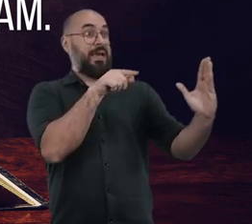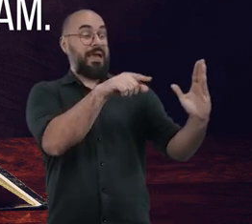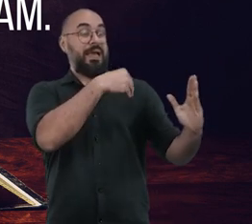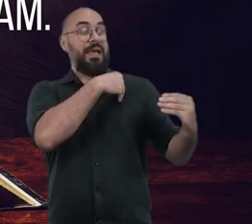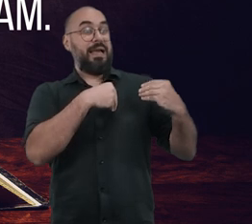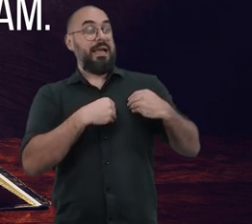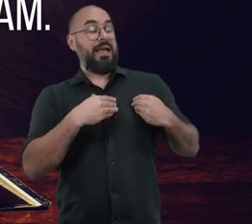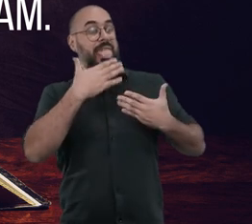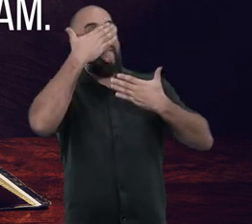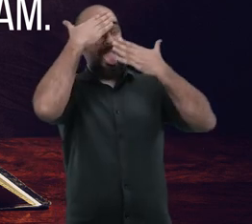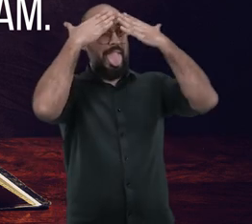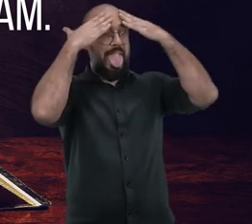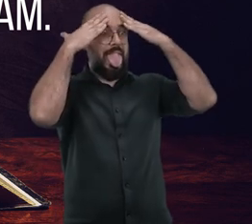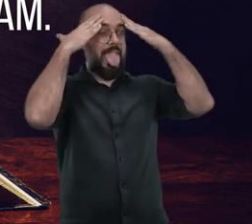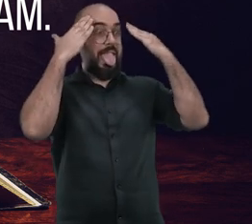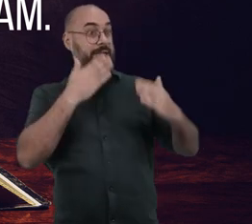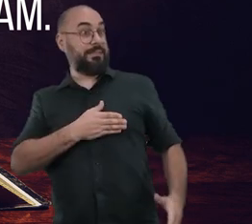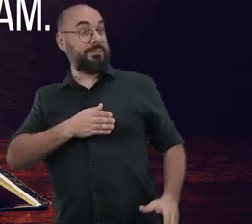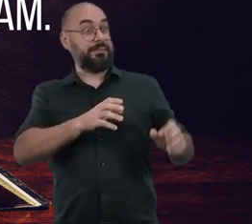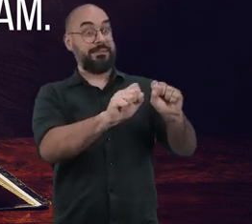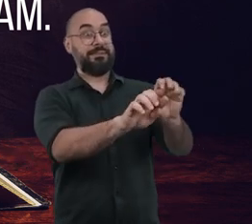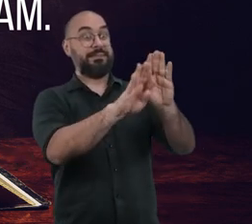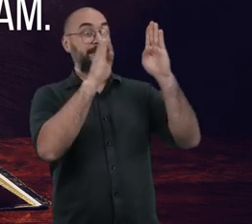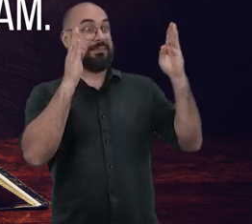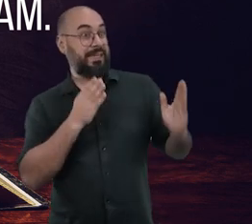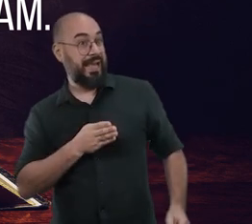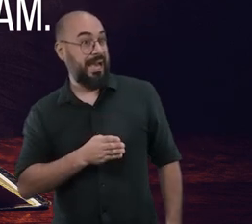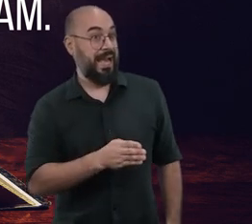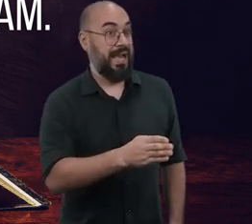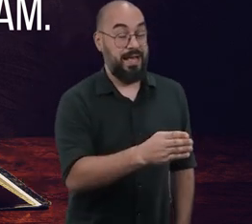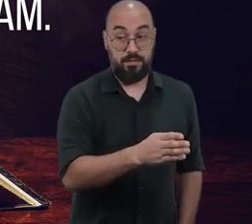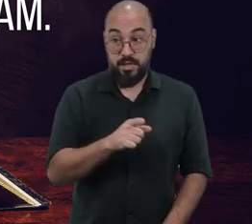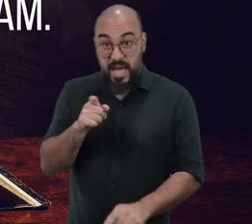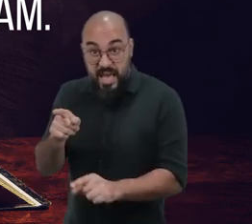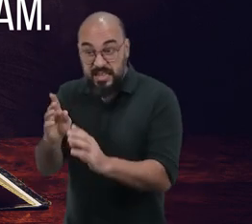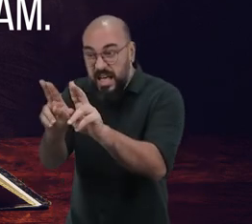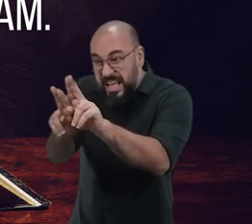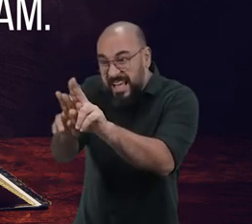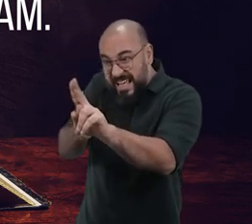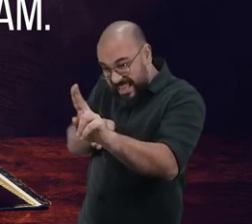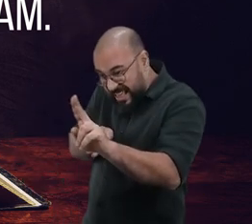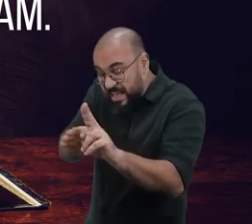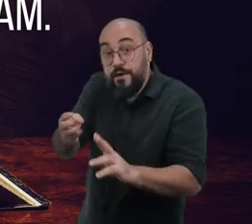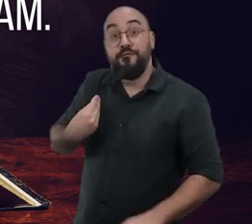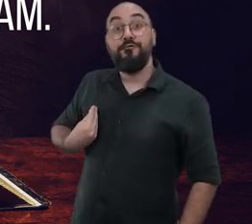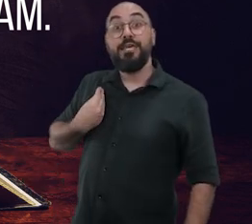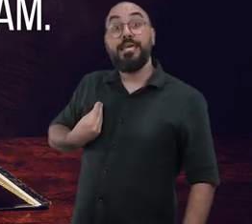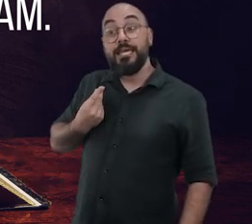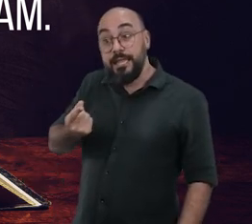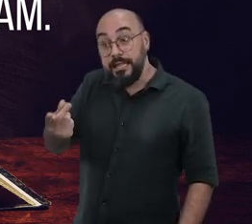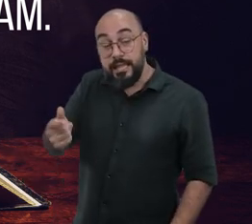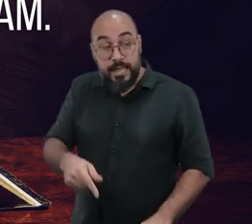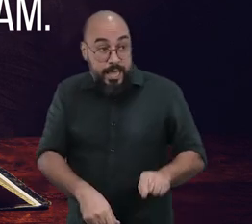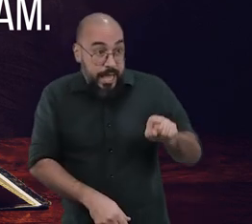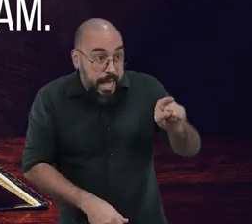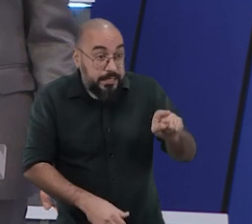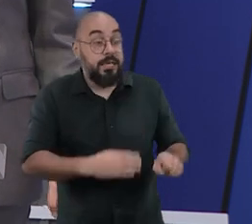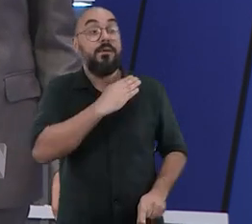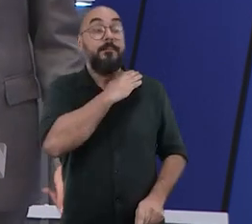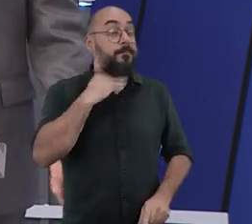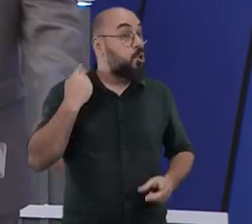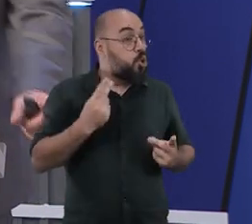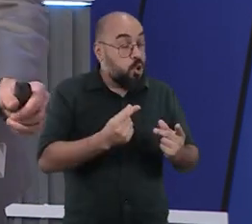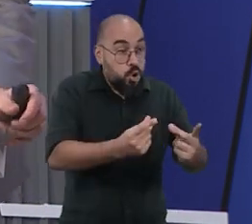Estreita é a porta e apertado é o caminho que conduz para a vida, e são poucos que o encontram.